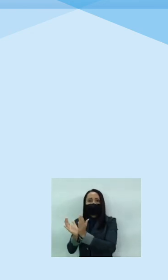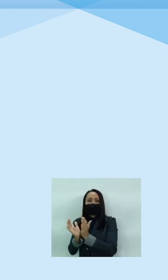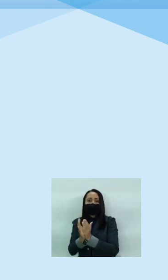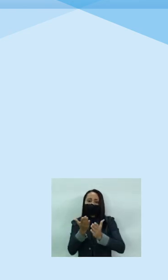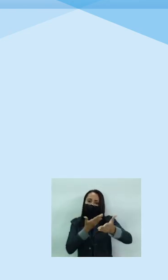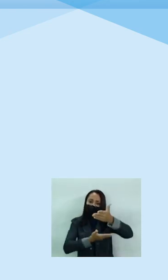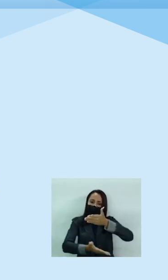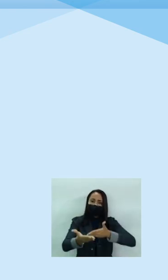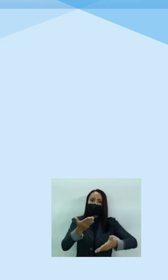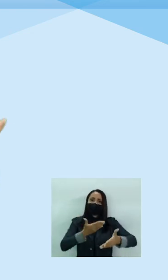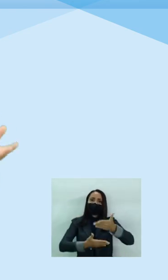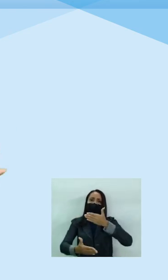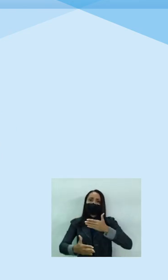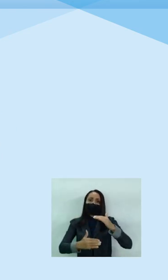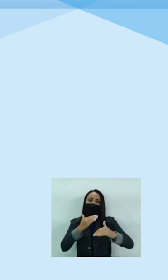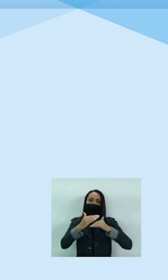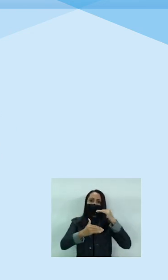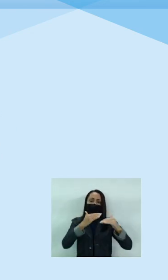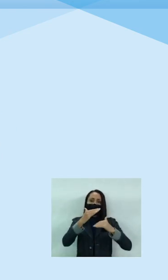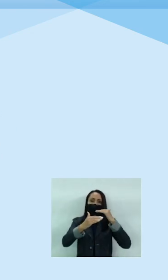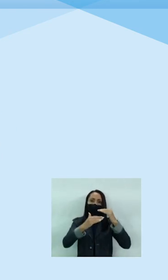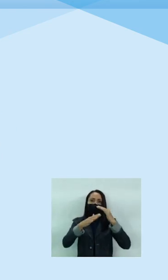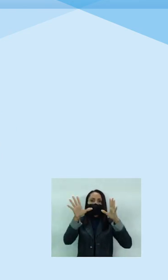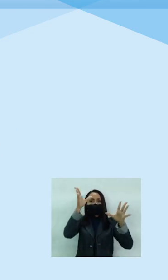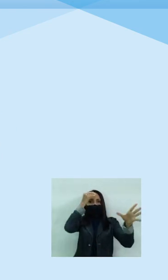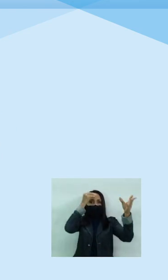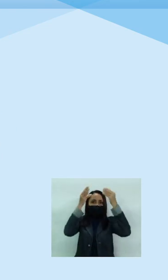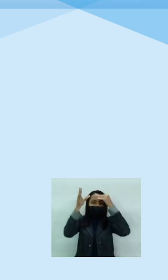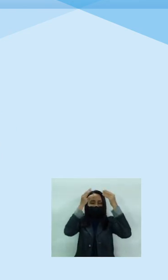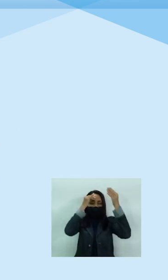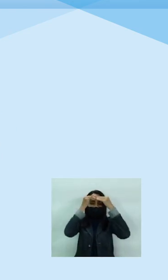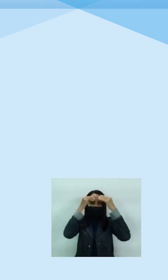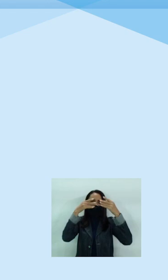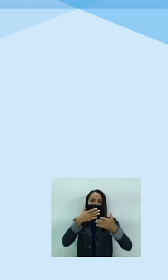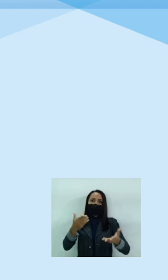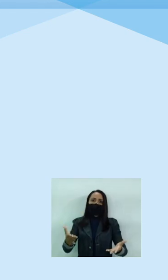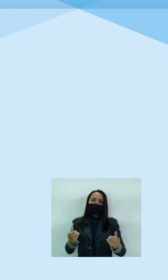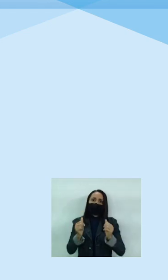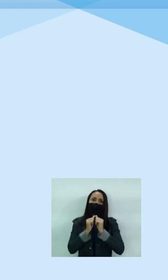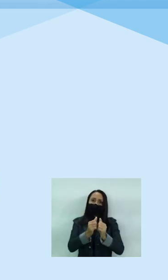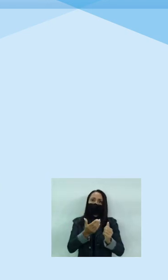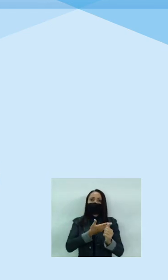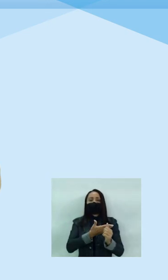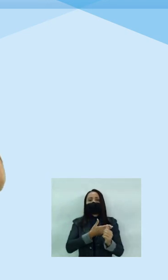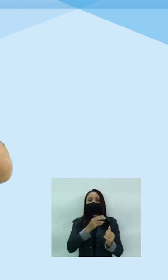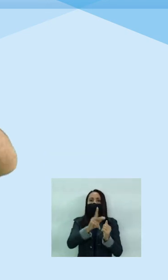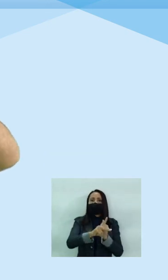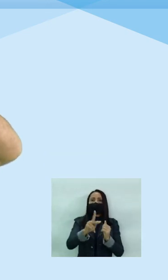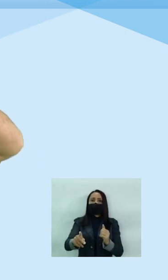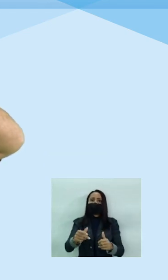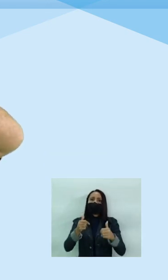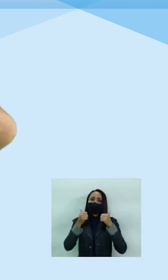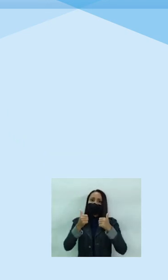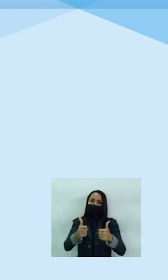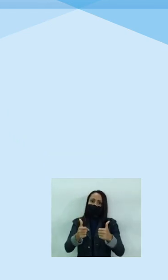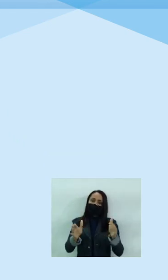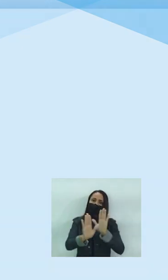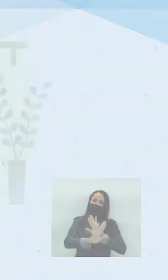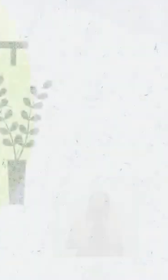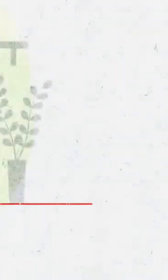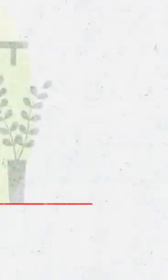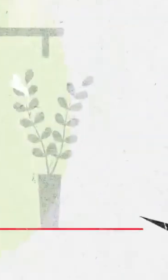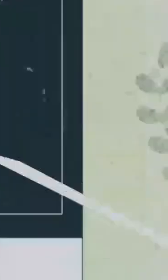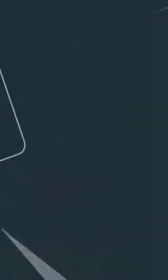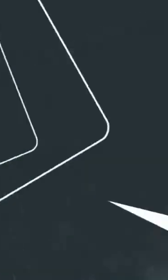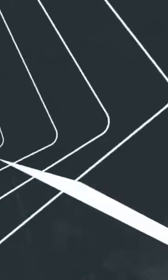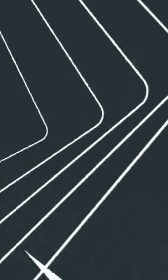interagindo, construindo o conhecimento junto com o professor, junto com os amigos. Tá certo, pessoal? Então, valeu. Então, até a próxima aula.